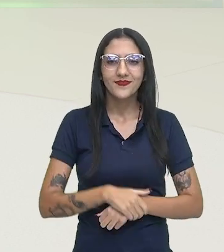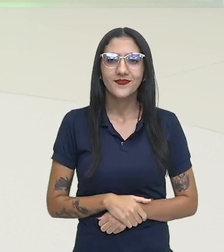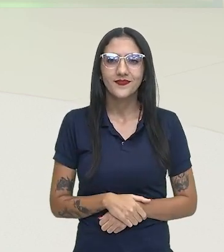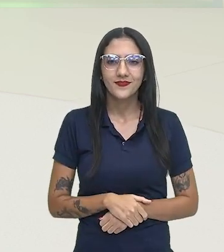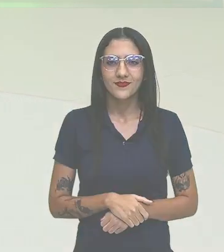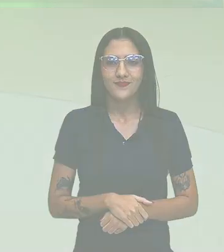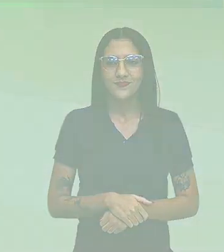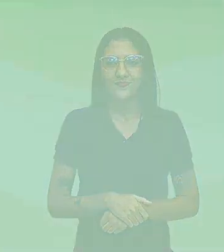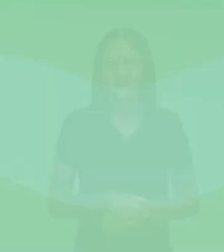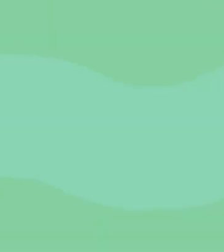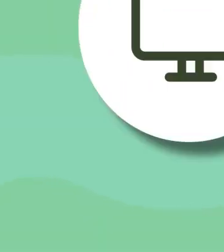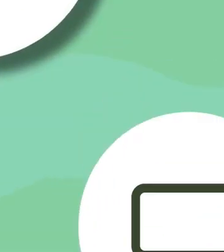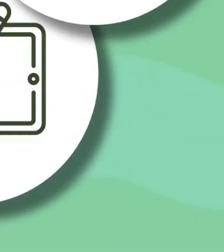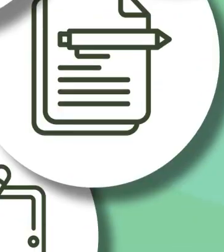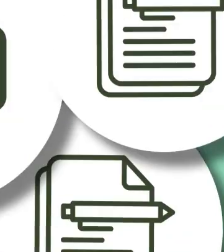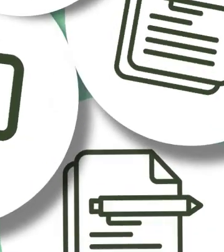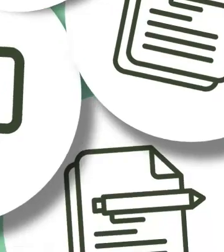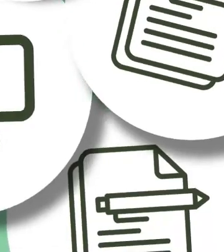aula.